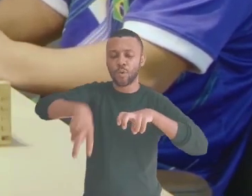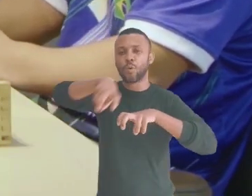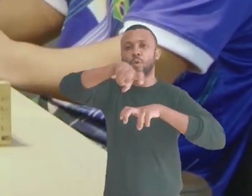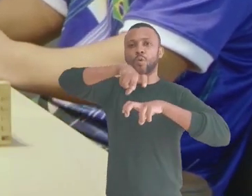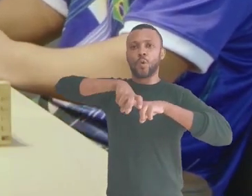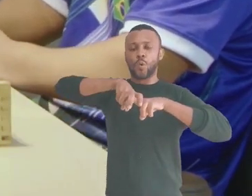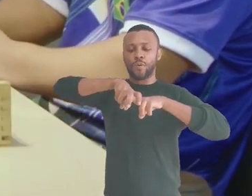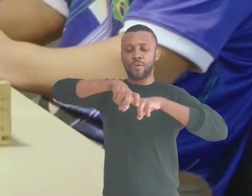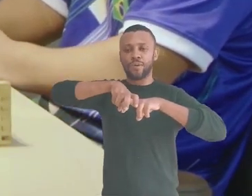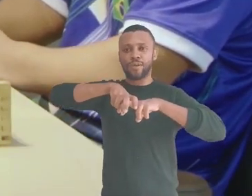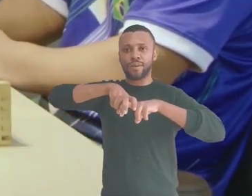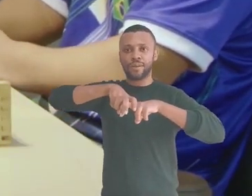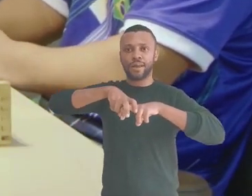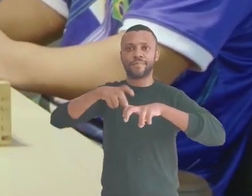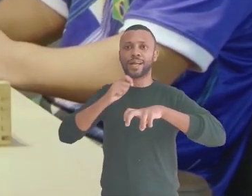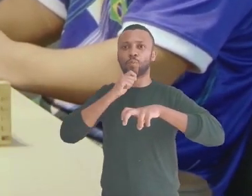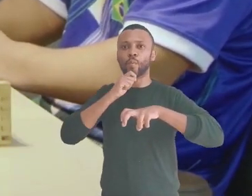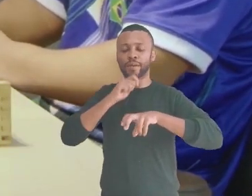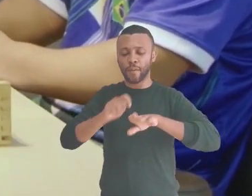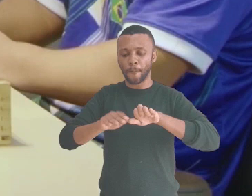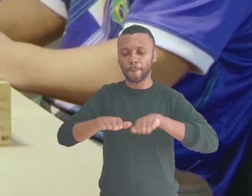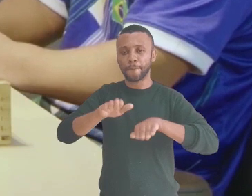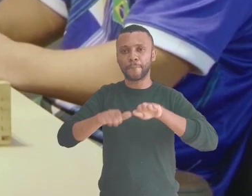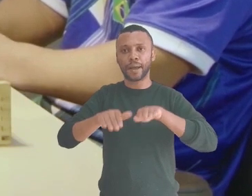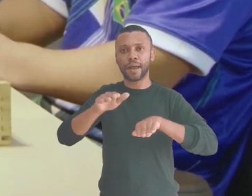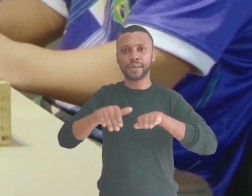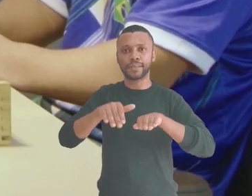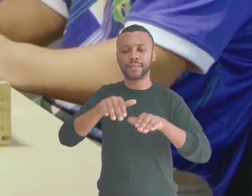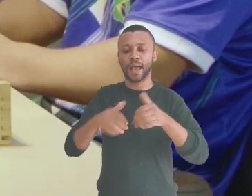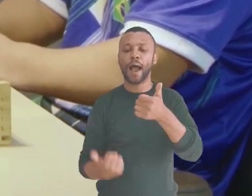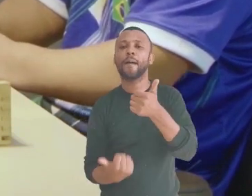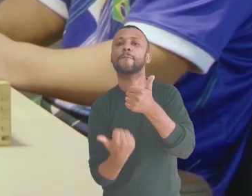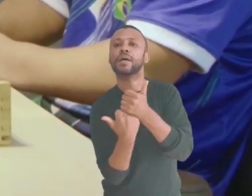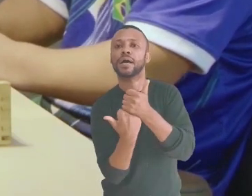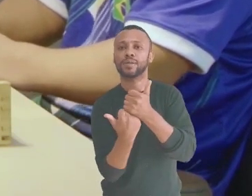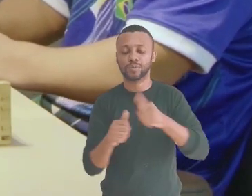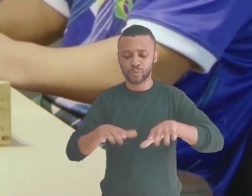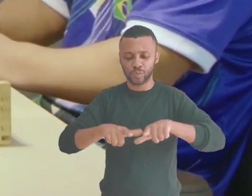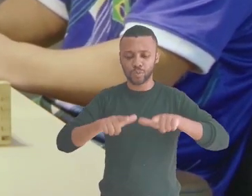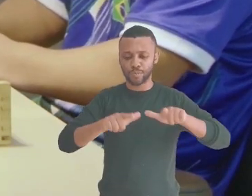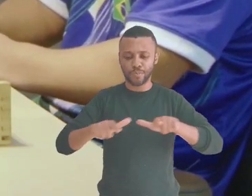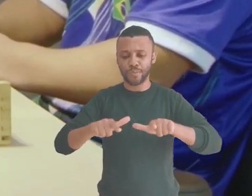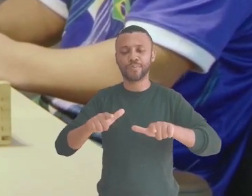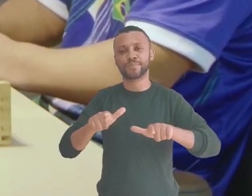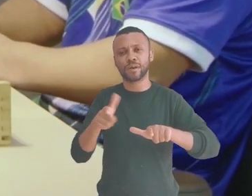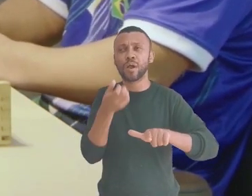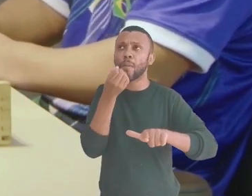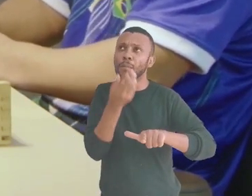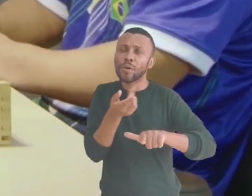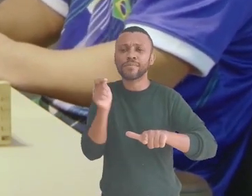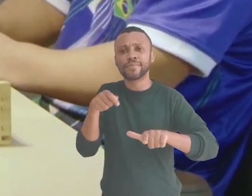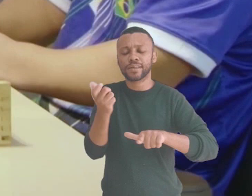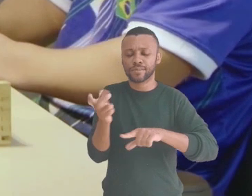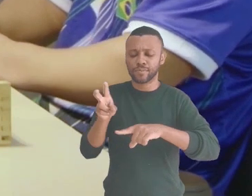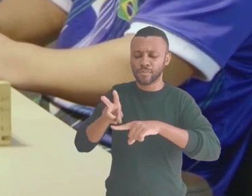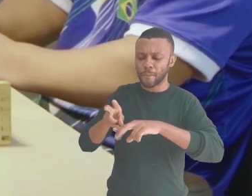aqui com os pés no chão. Eu sei que vocês não estão. Tá? Então, vamos tentar fazer isso. Sentar em algum lugar que você fique com a perna pendurada, que